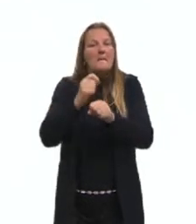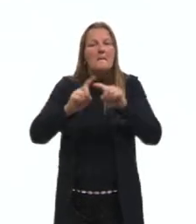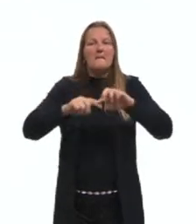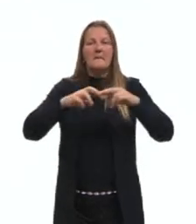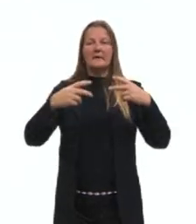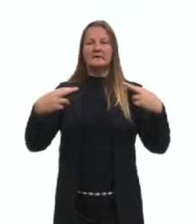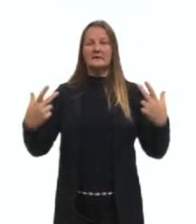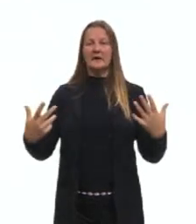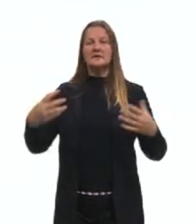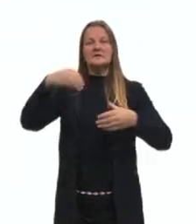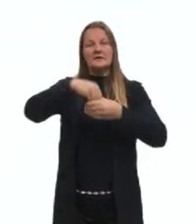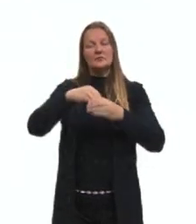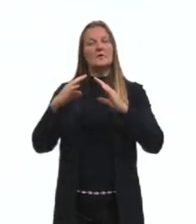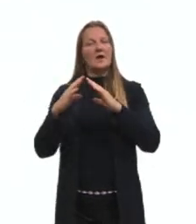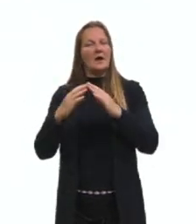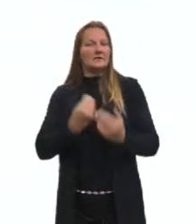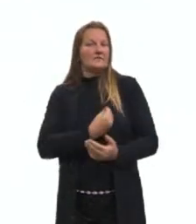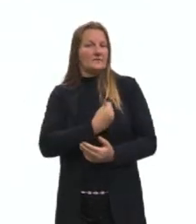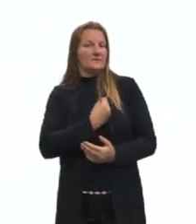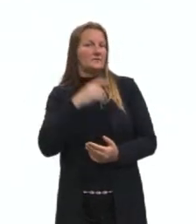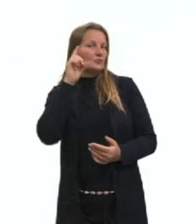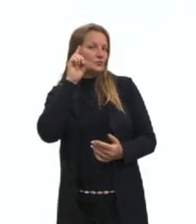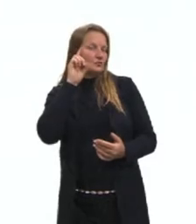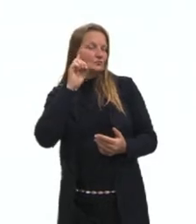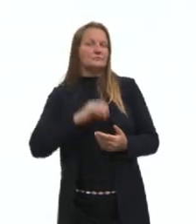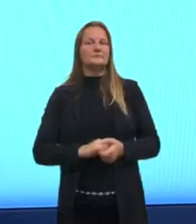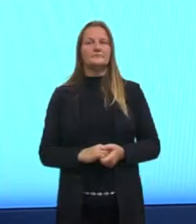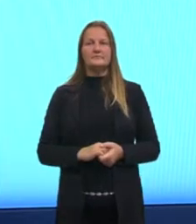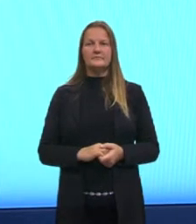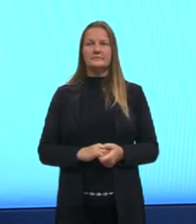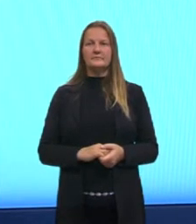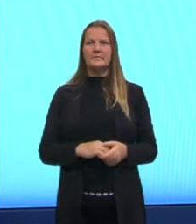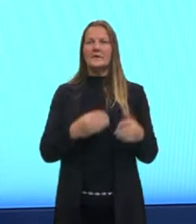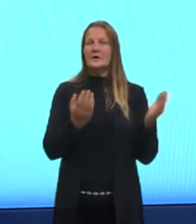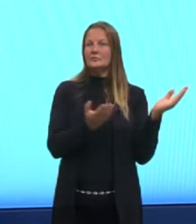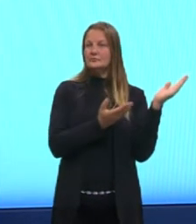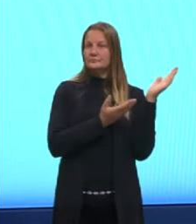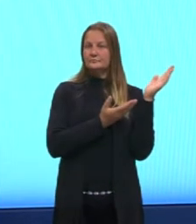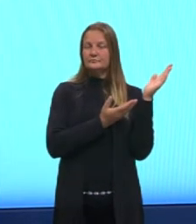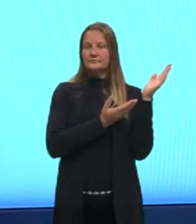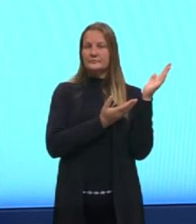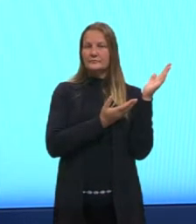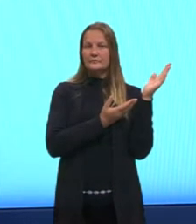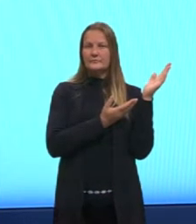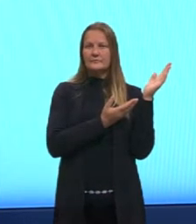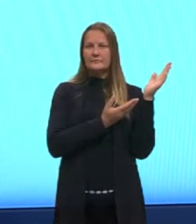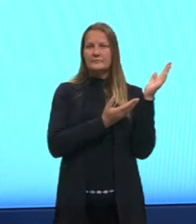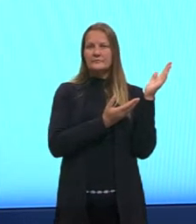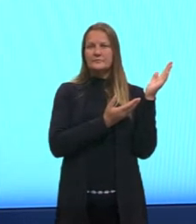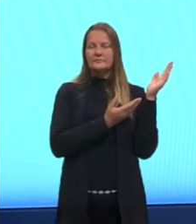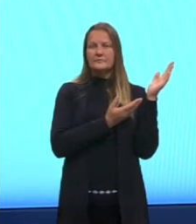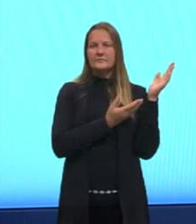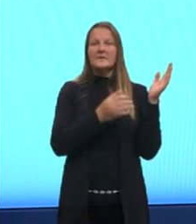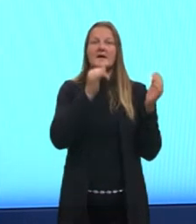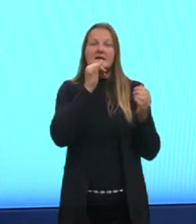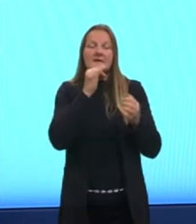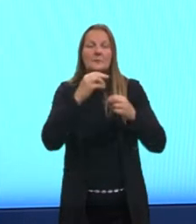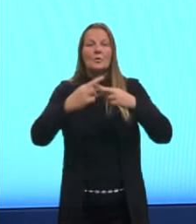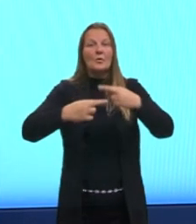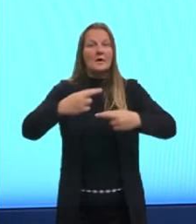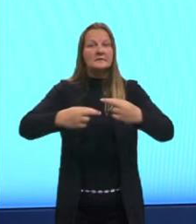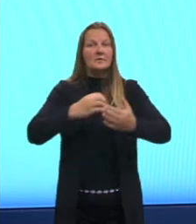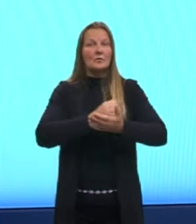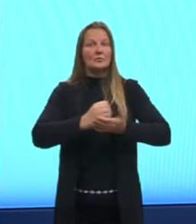presentes hoje na nossa casa no nosso dia a dia aqui eu trouxe uma reação só para ilustrar o que que seria uma reação orgânica